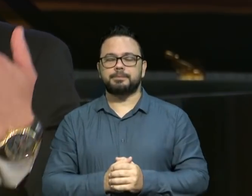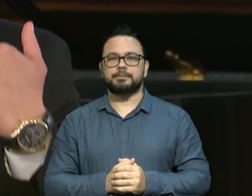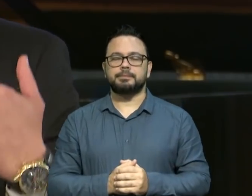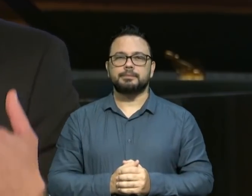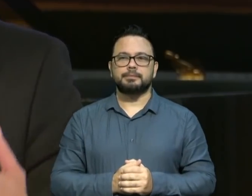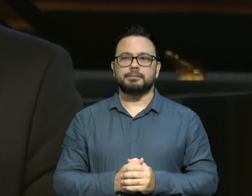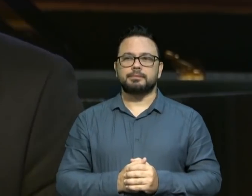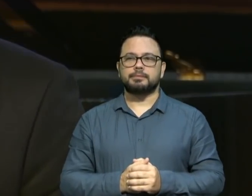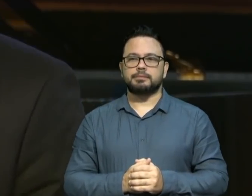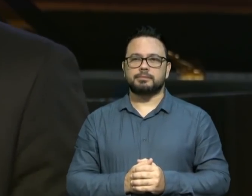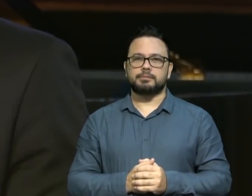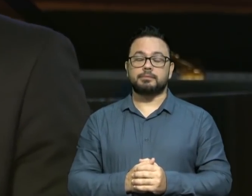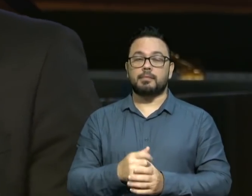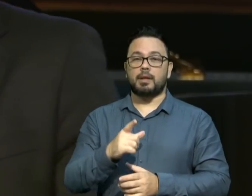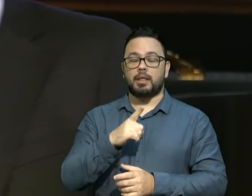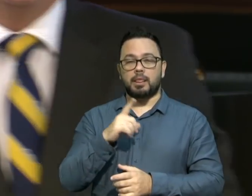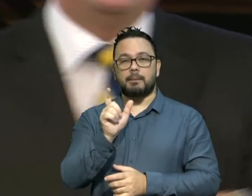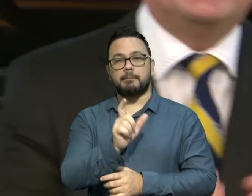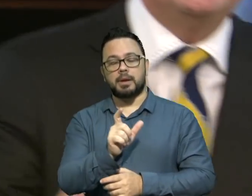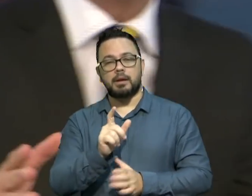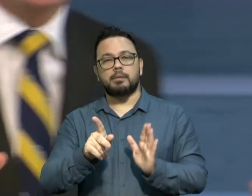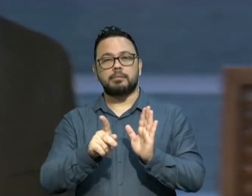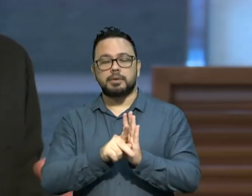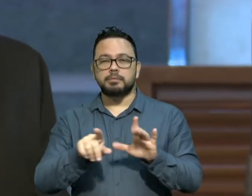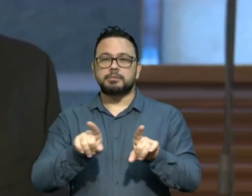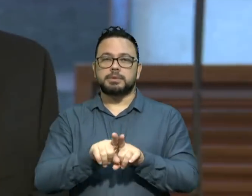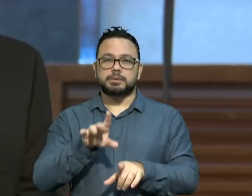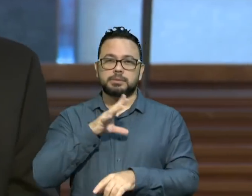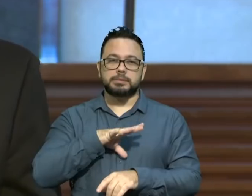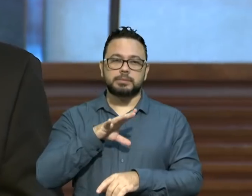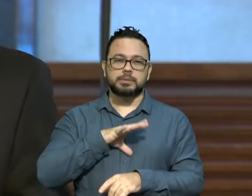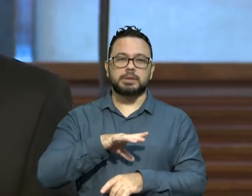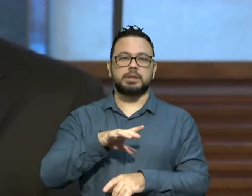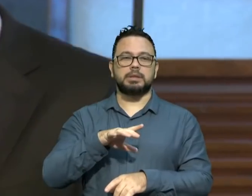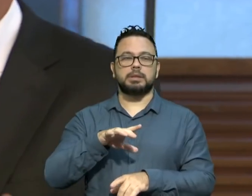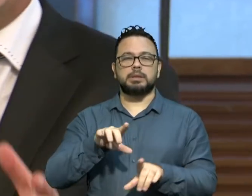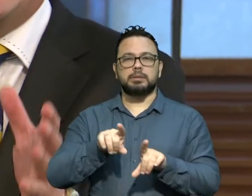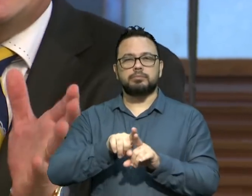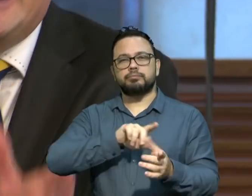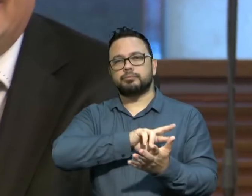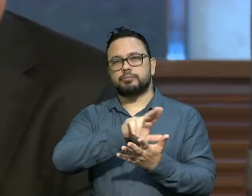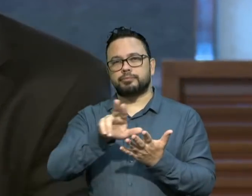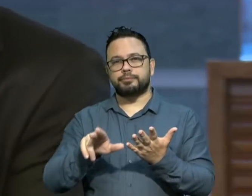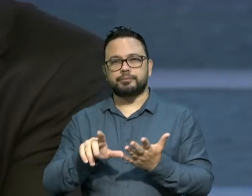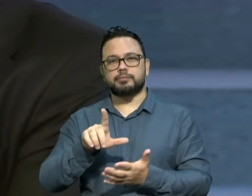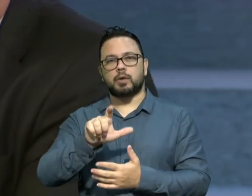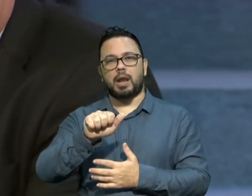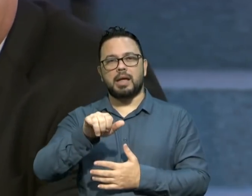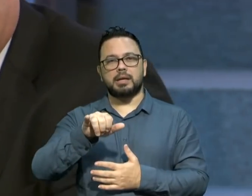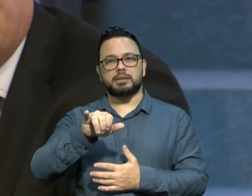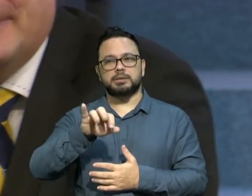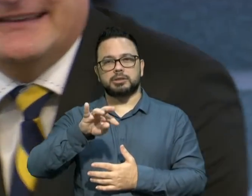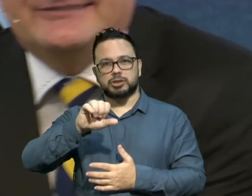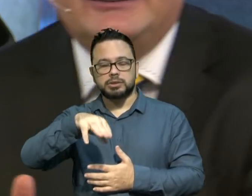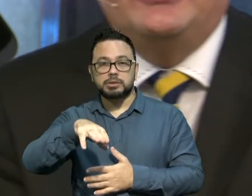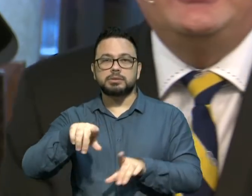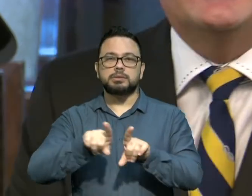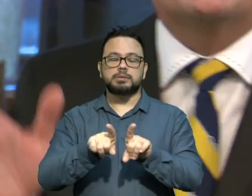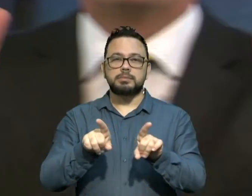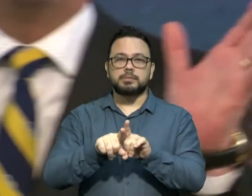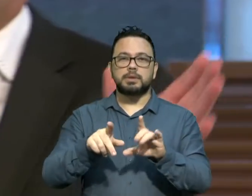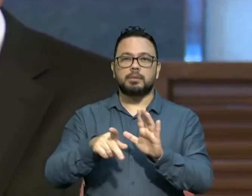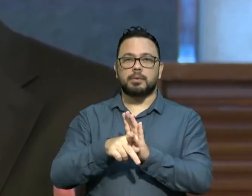latina com Hemetério um e os a repetição que eu gosto de falar isso a palavra Latina derivada do grego